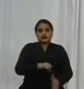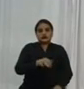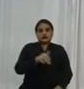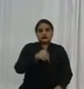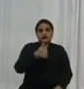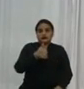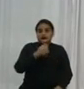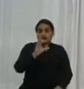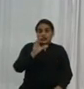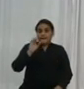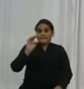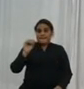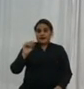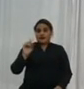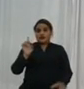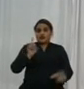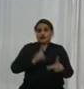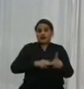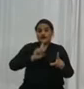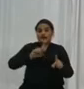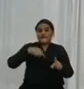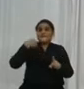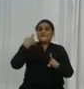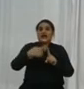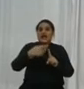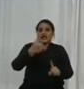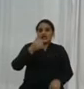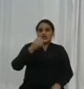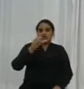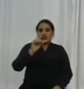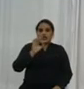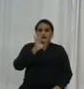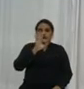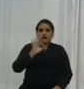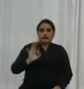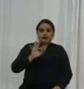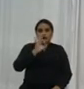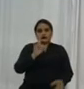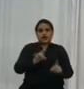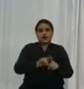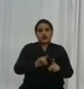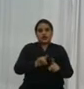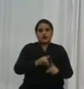de dívida e mais 10% do honorário do procurador jurídico do município.